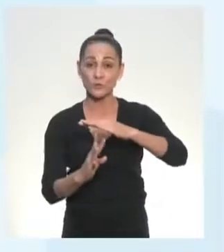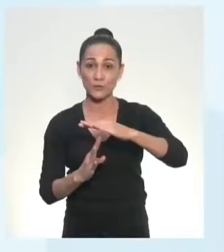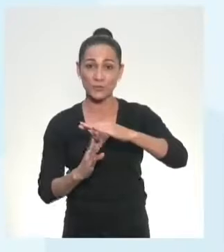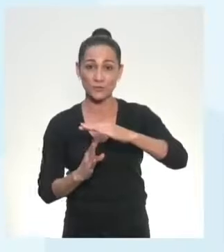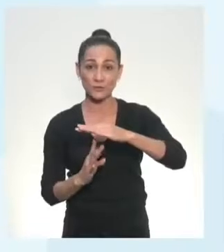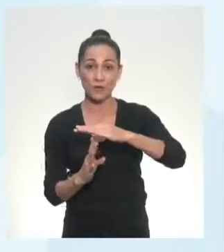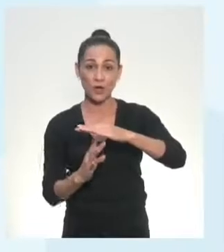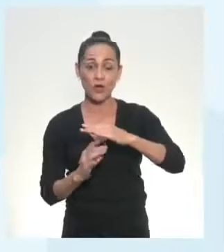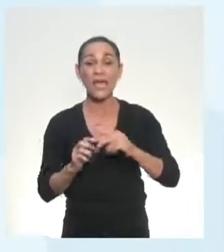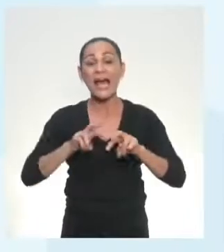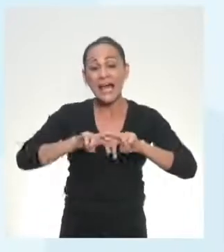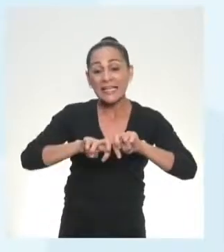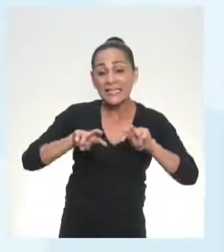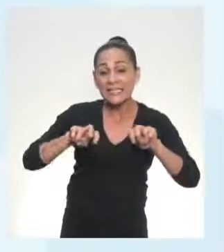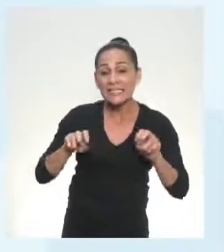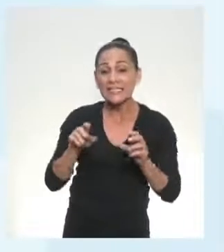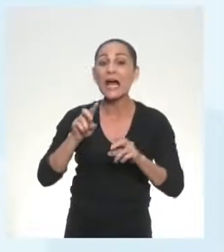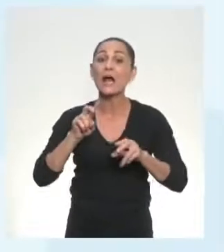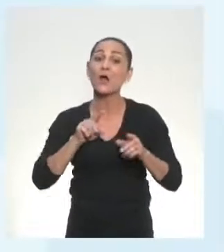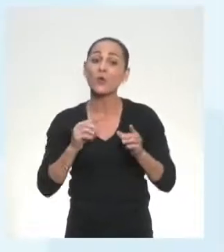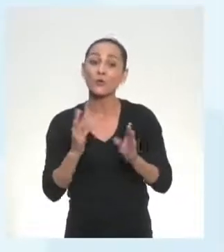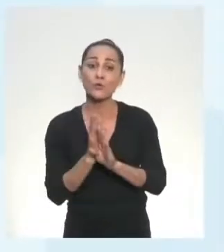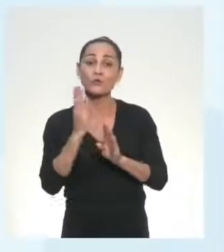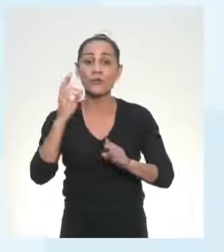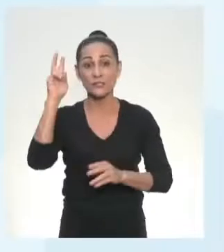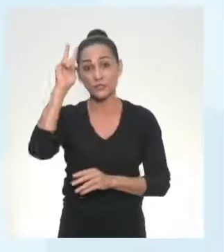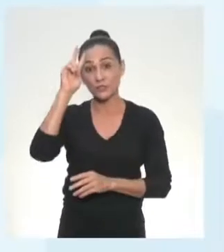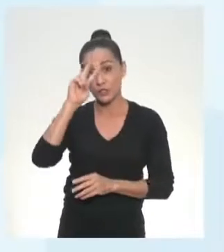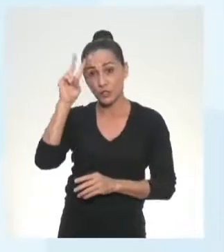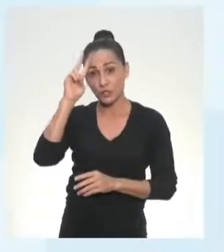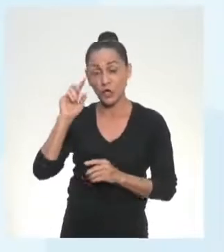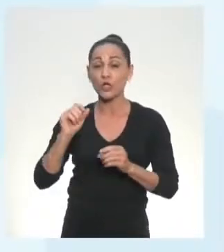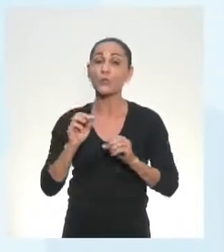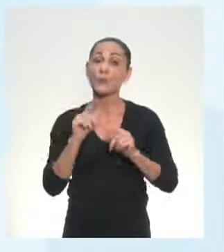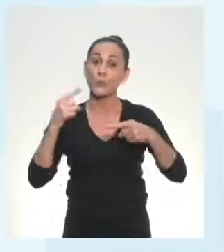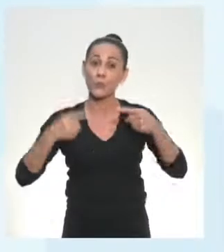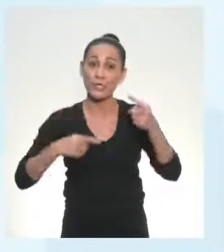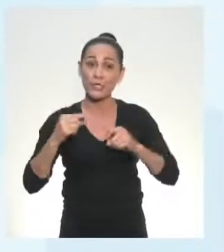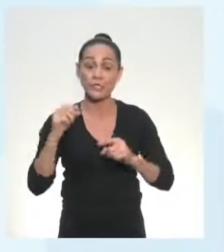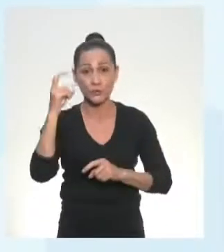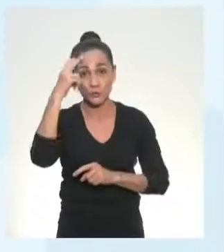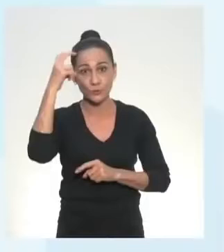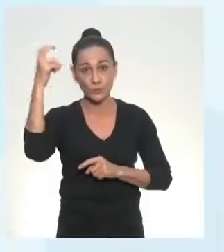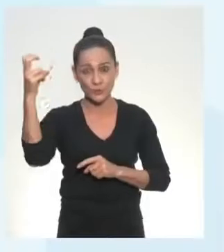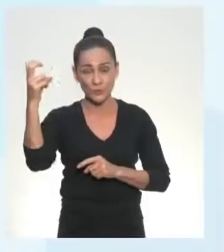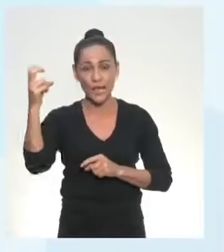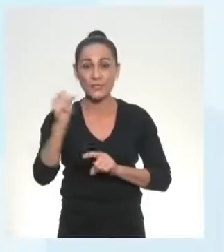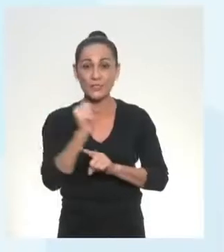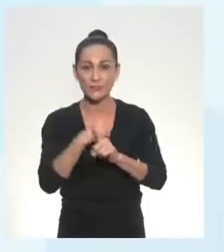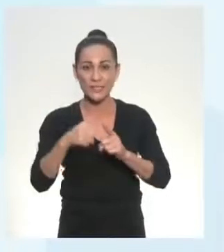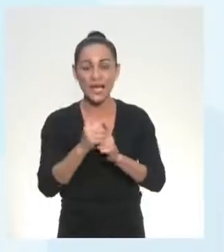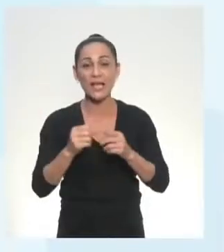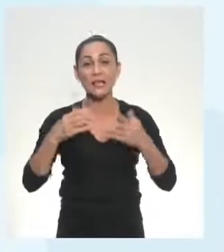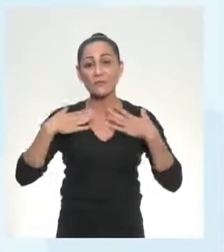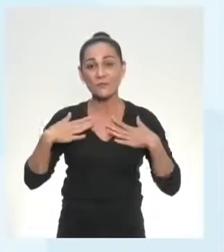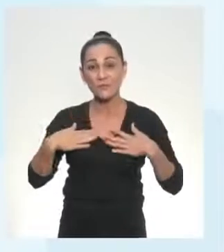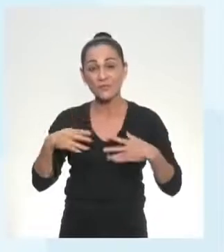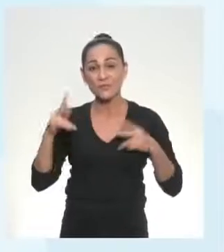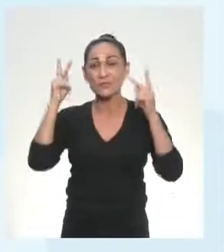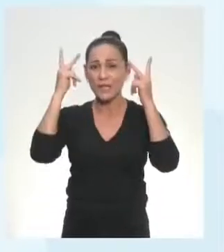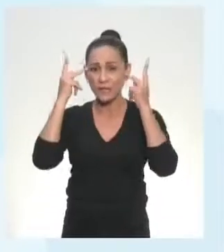e analisar os fatores históricos, políticos, econômicos, culturais e condicionantes